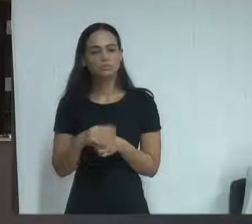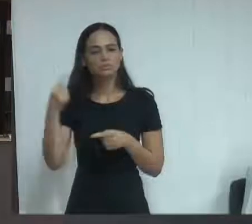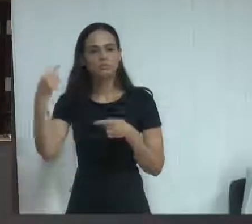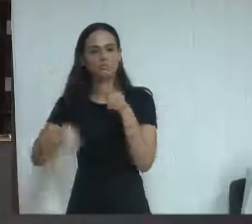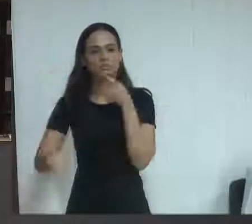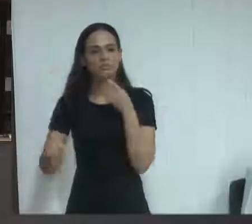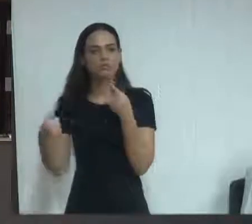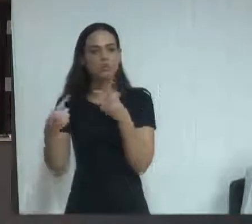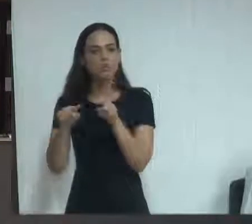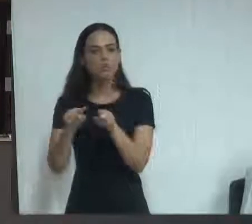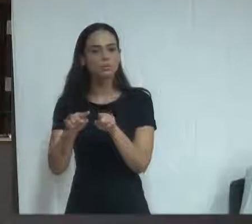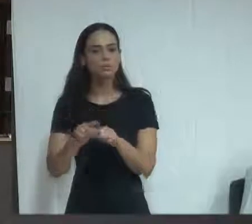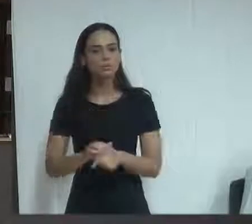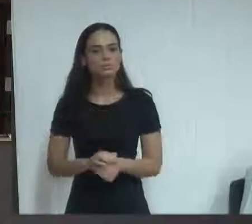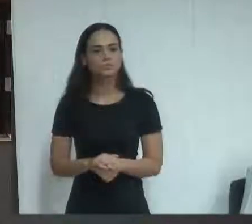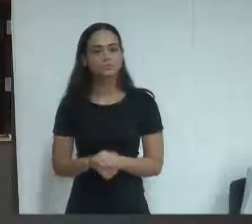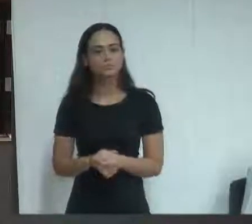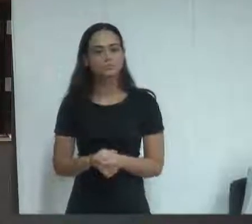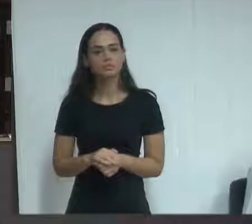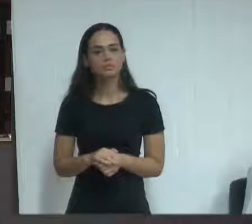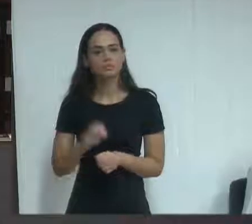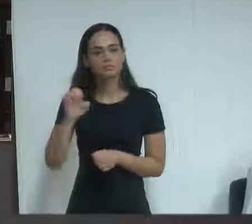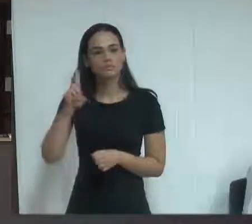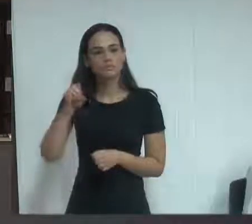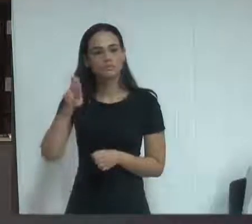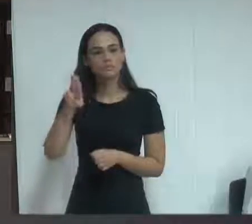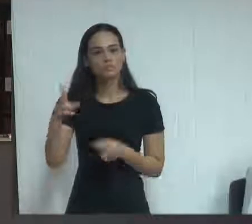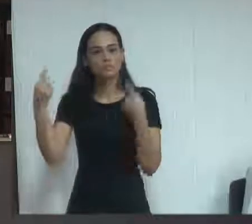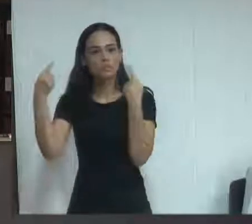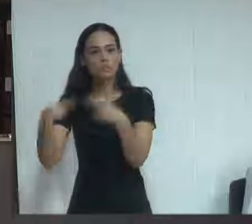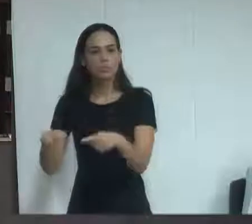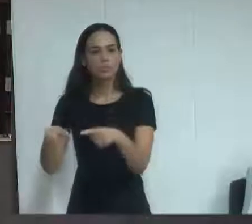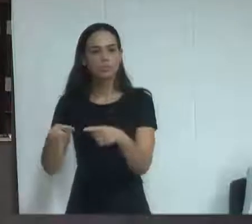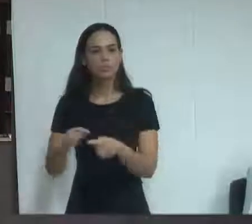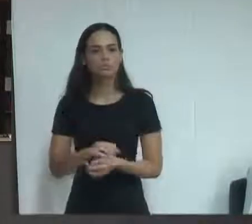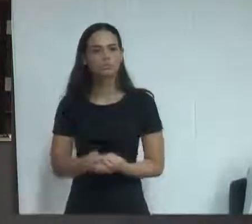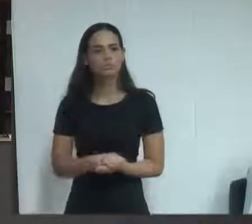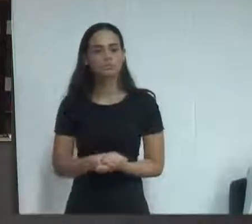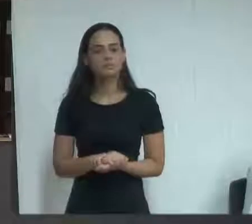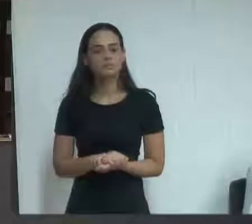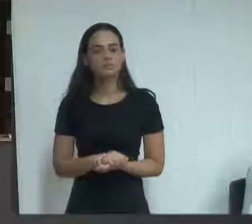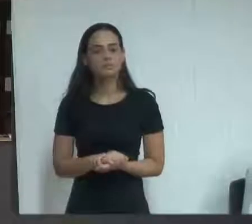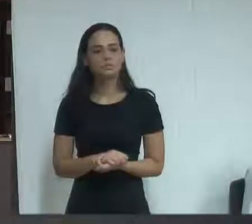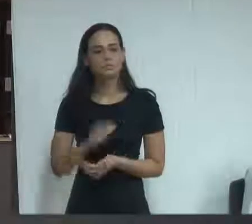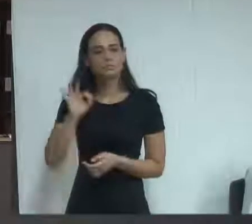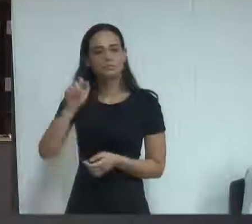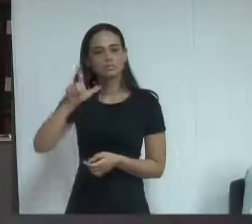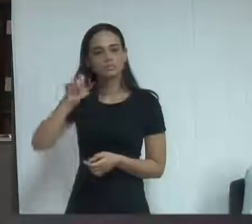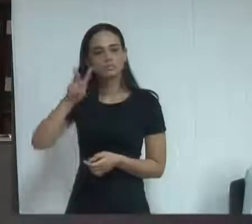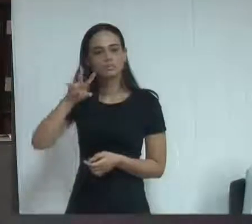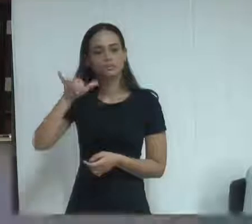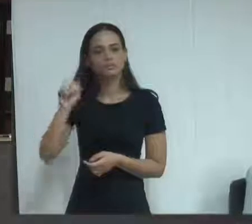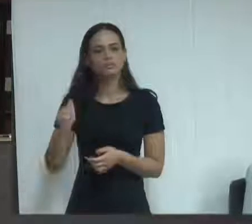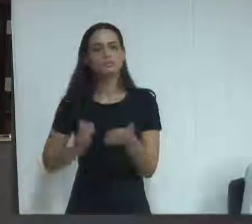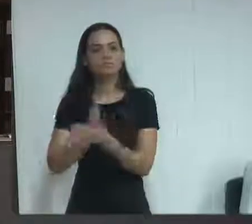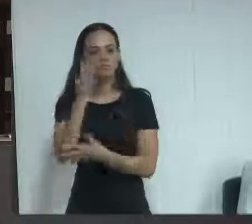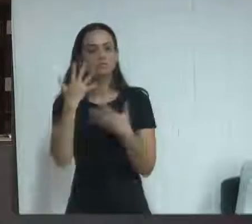reprovo. Vereador Edu Gelme. Reprovo. Vereadora Flávia Bittar.